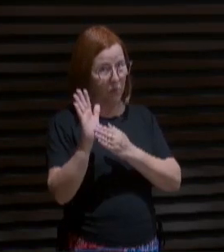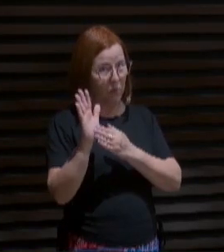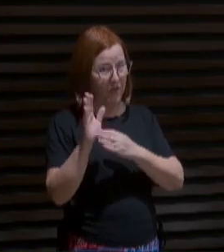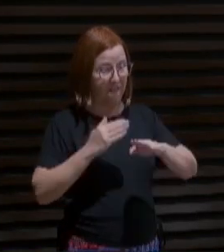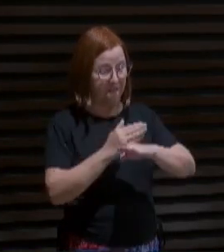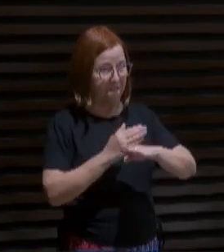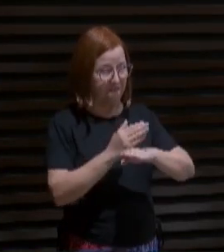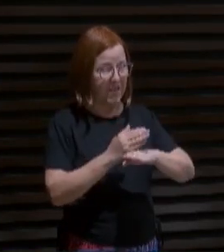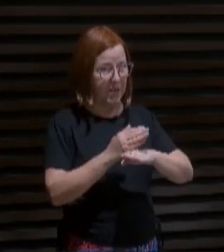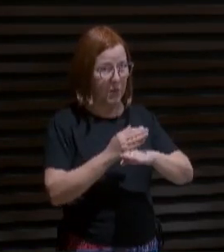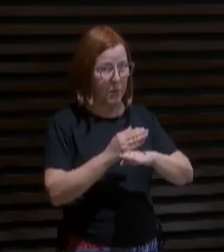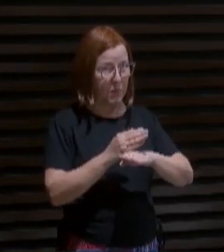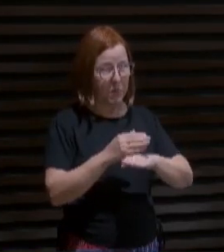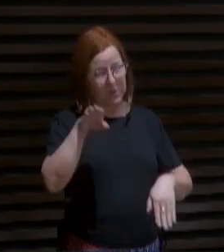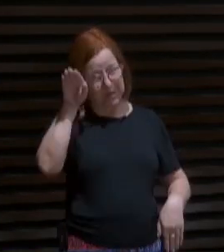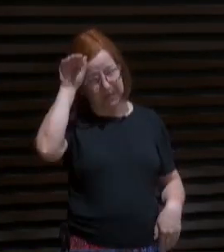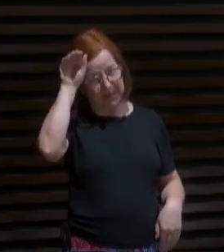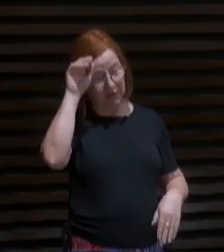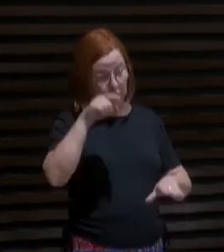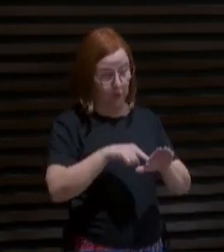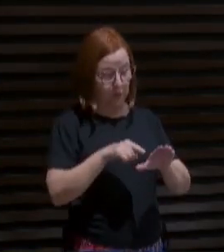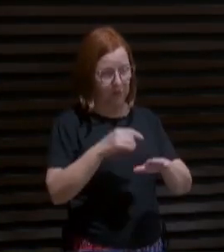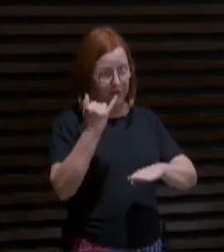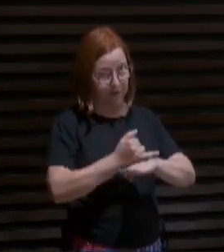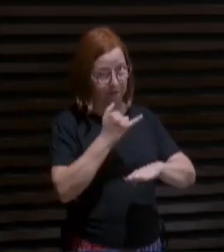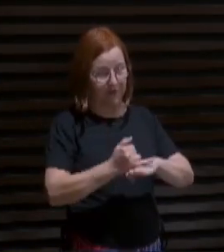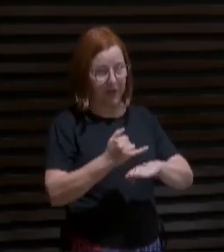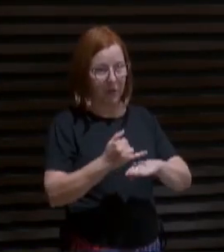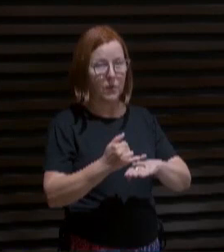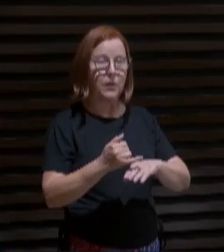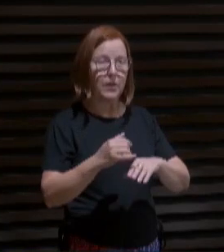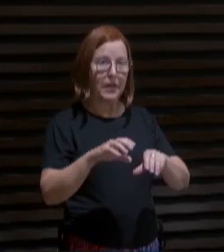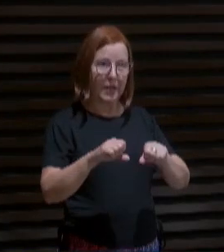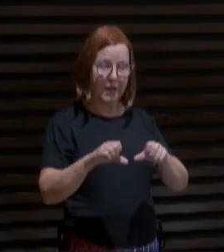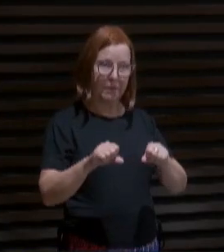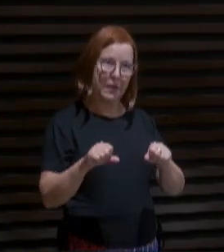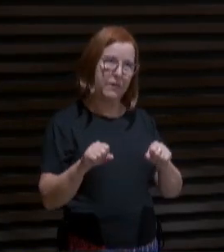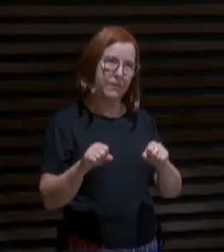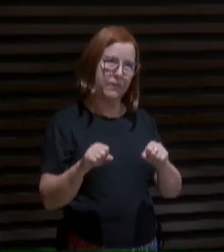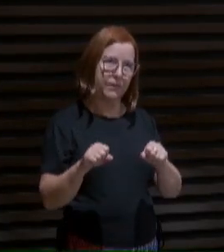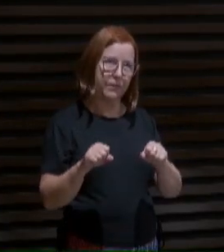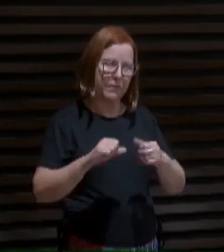estátua nos pés de ferro e de barro e as